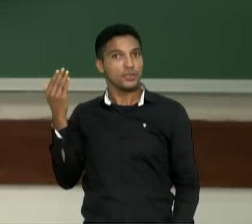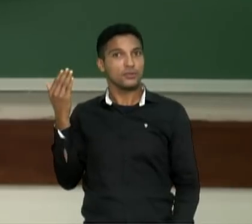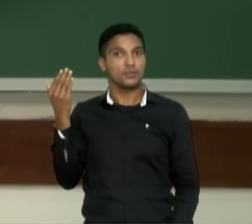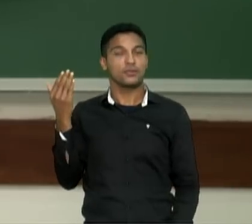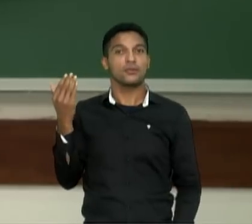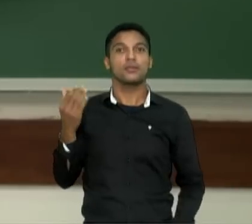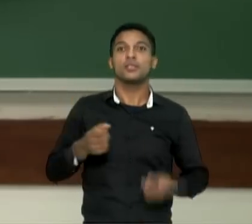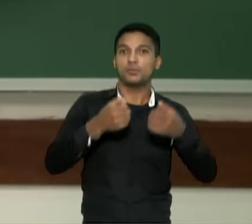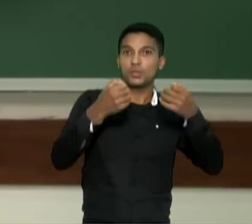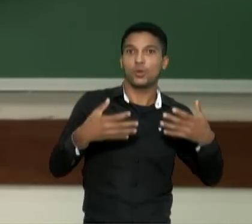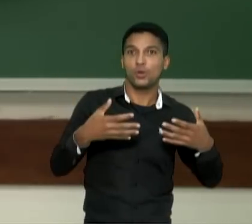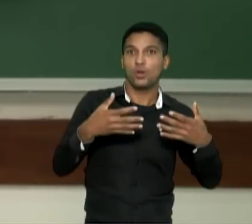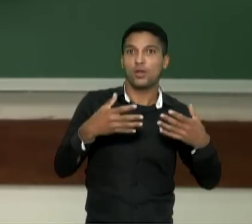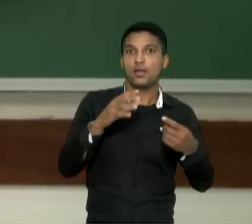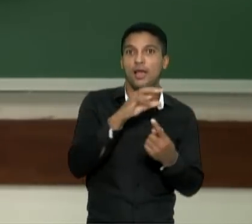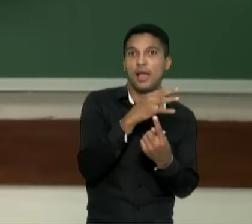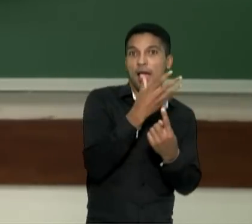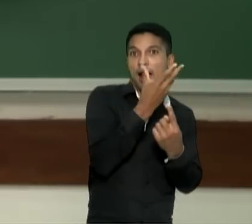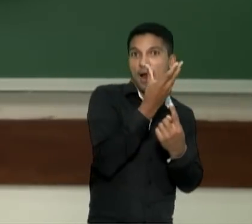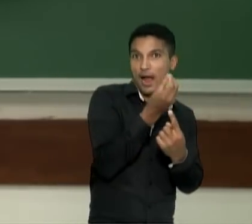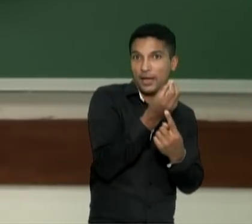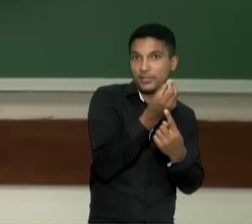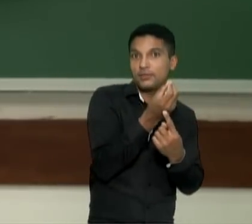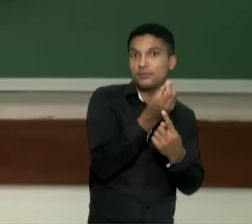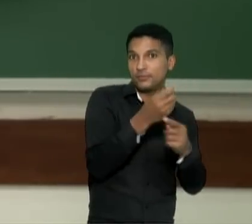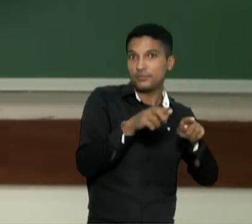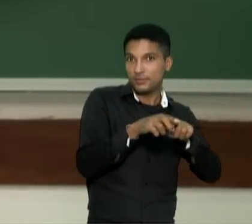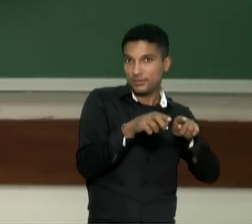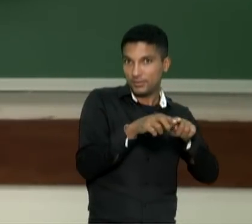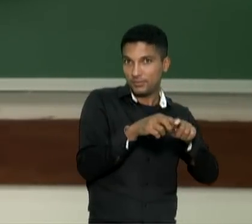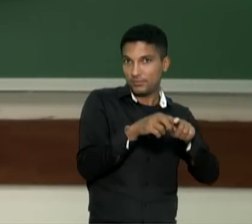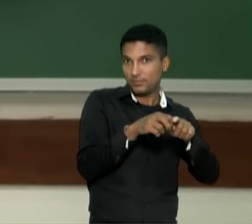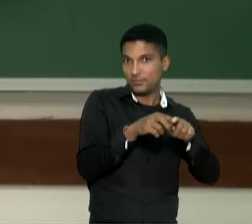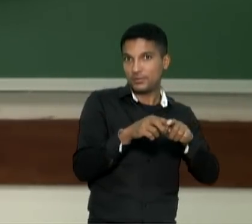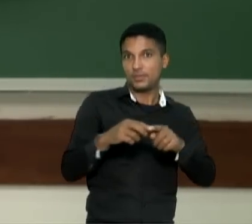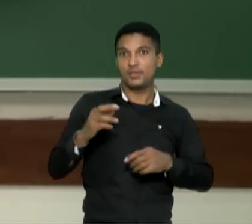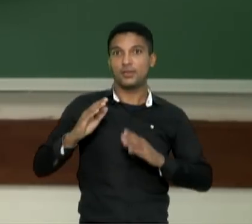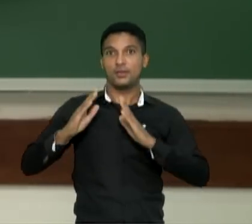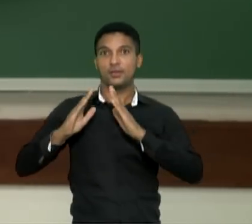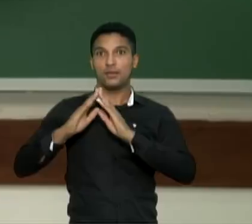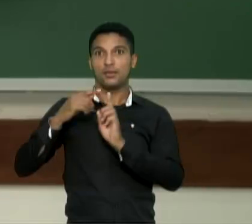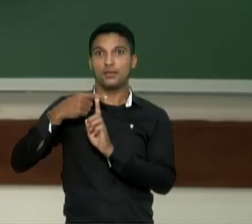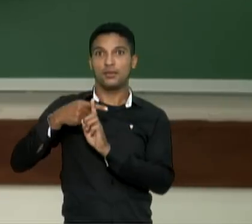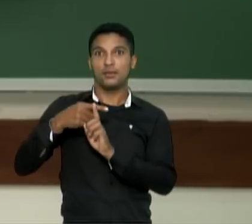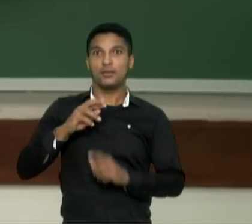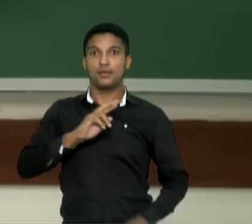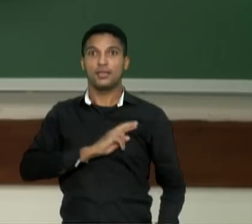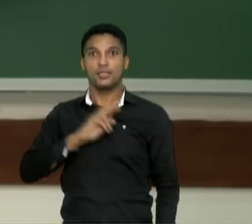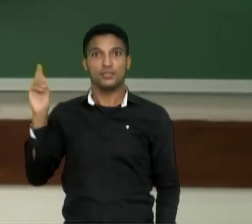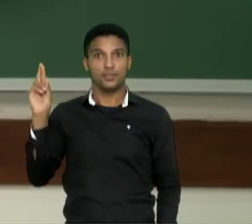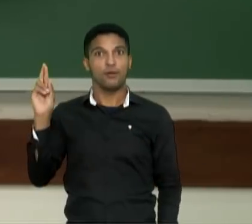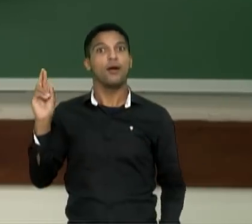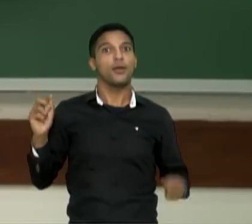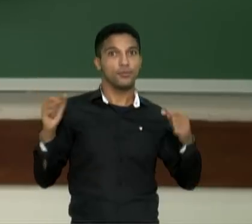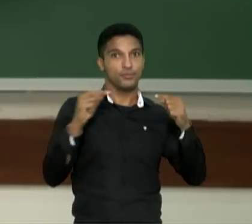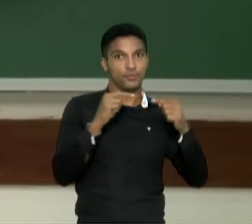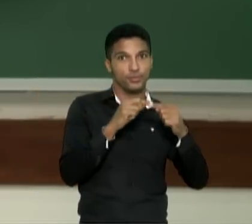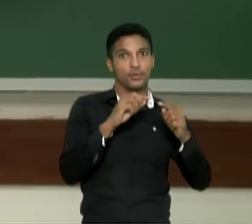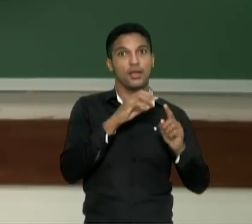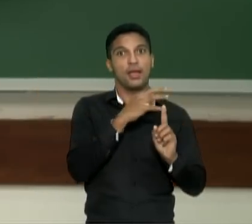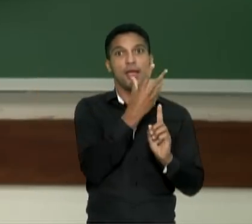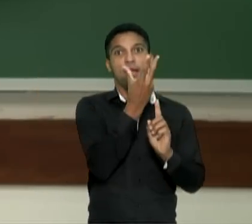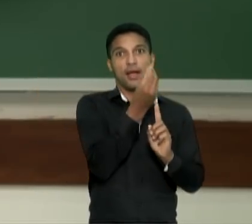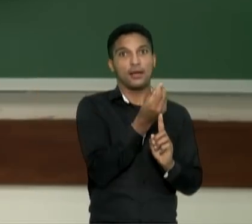hoje também. Afinal, no período lá do Barroco e do Renascimento, a religião também era muito presente em ligação com a